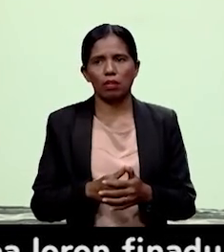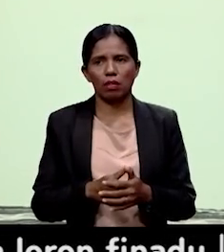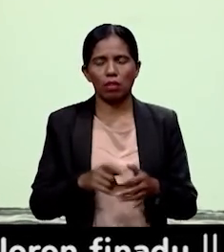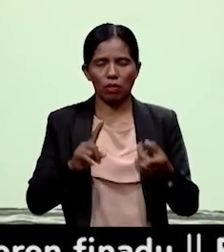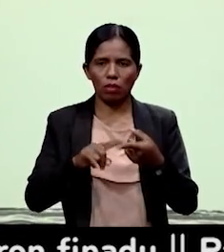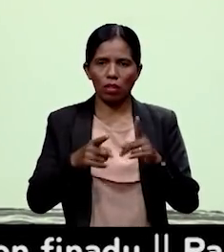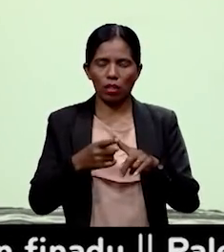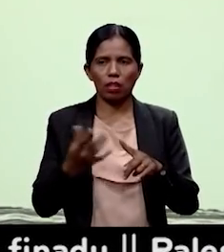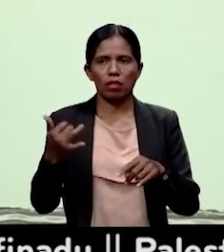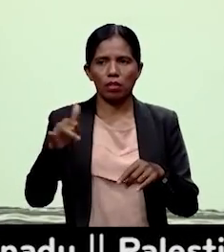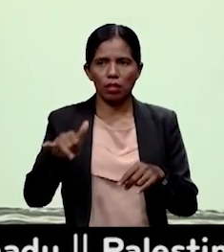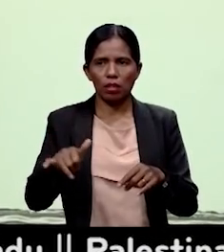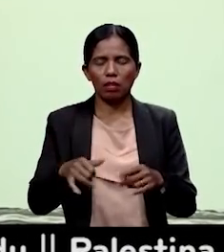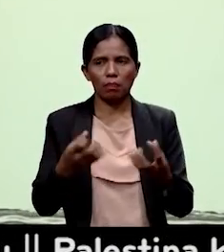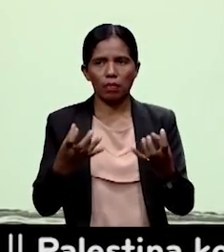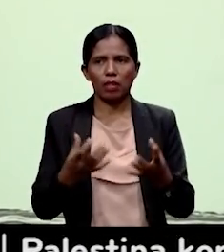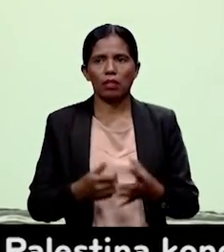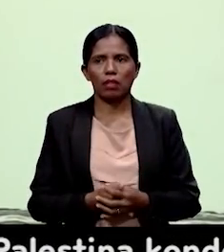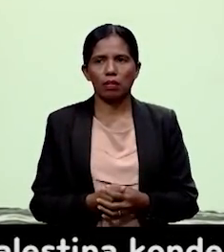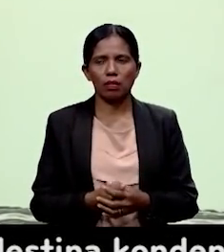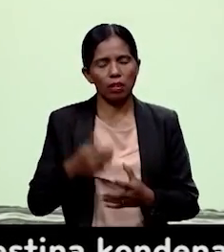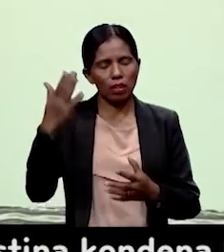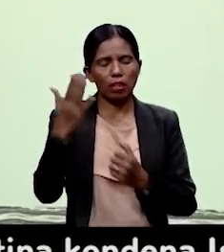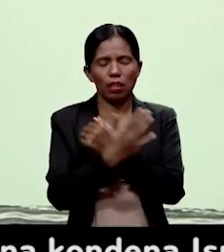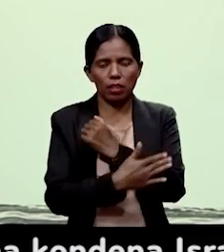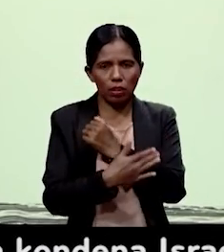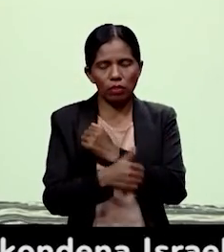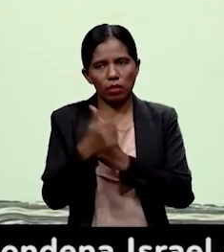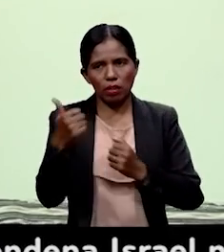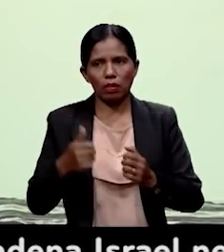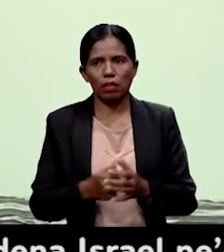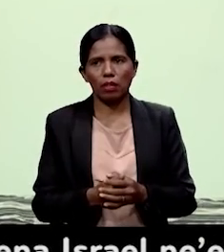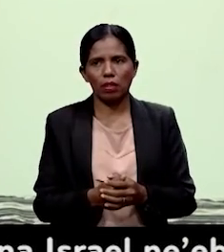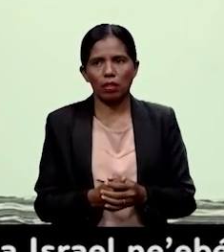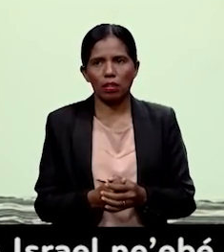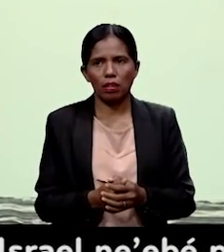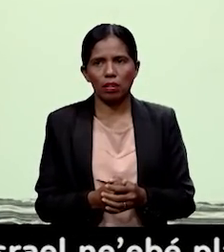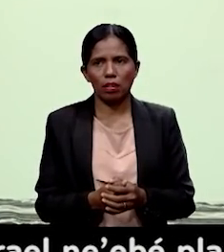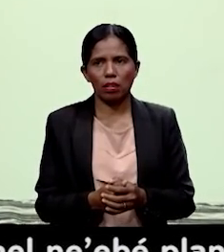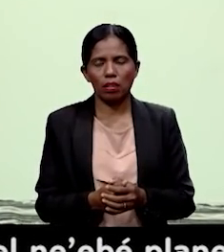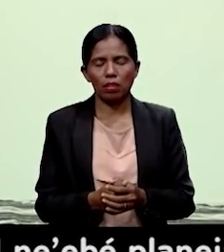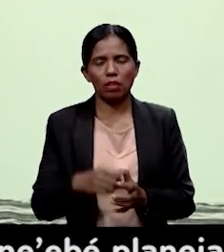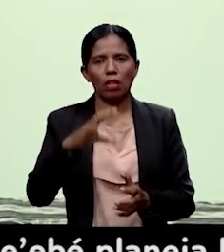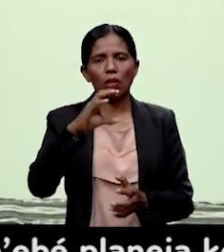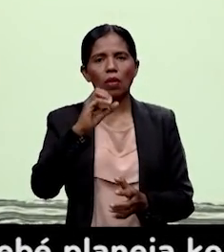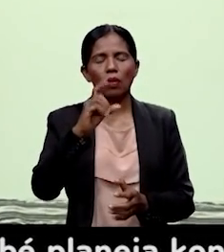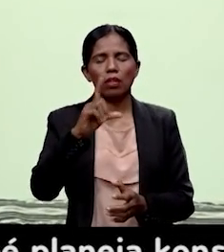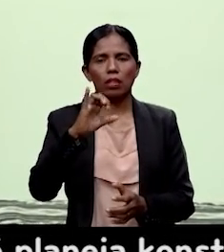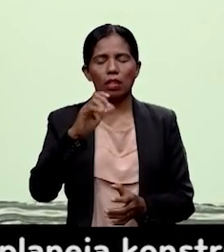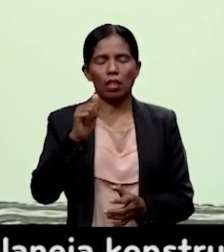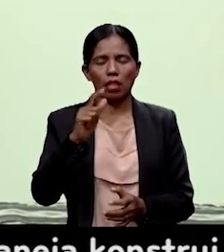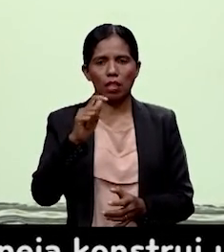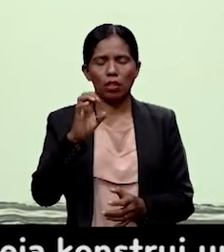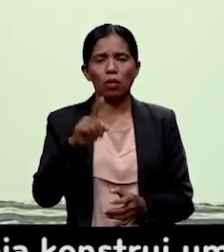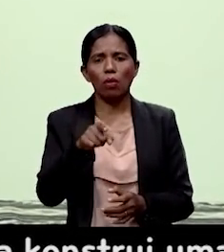maluxira, bara. Balu é estrangeiro. Haru ka fal maite, epa, Coliati, ohal saida. Ohal